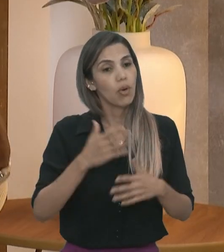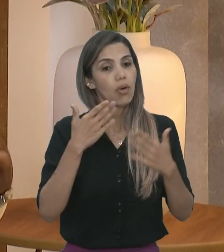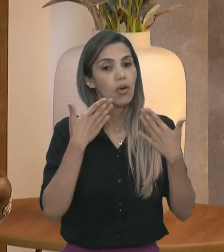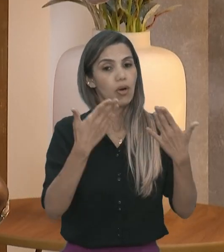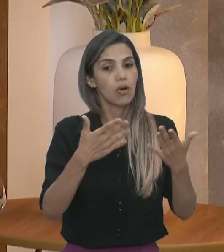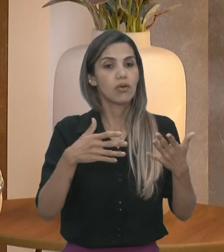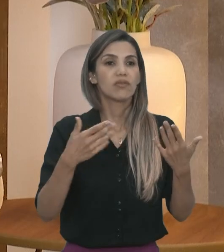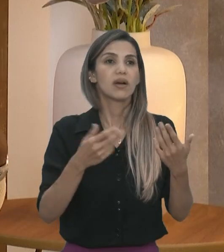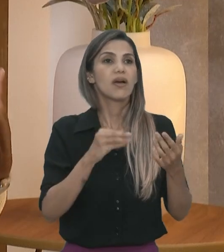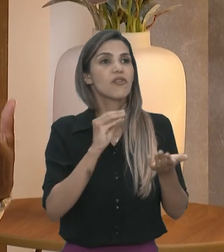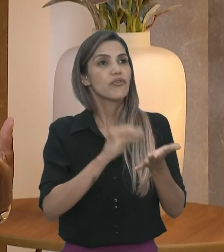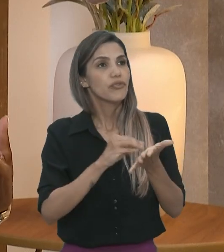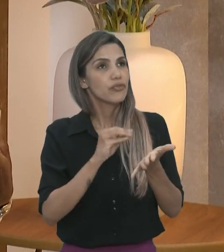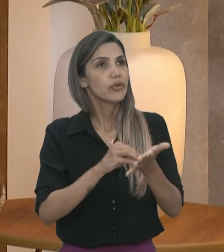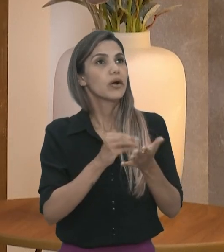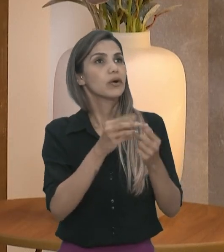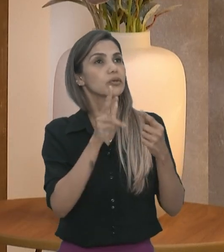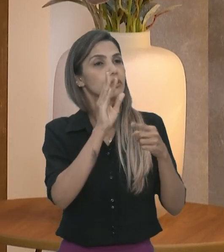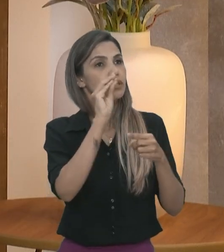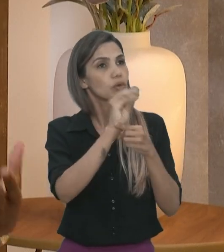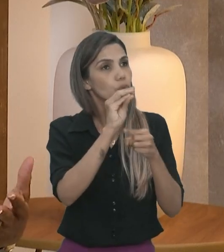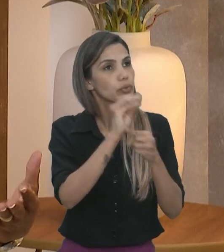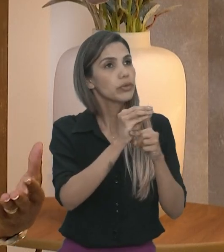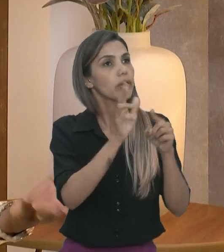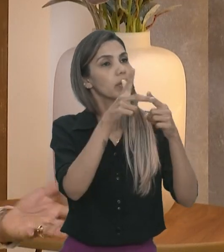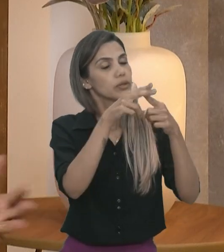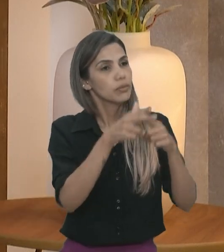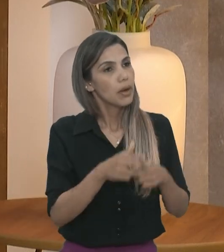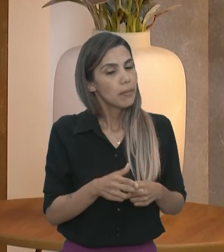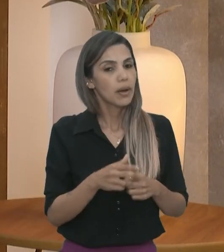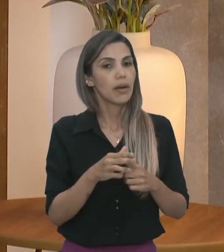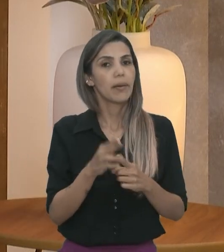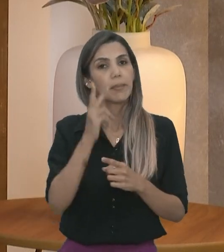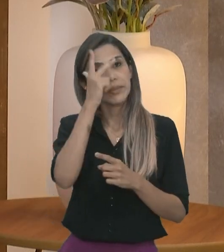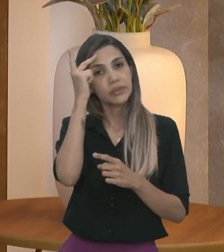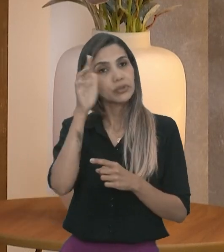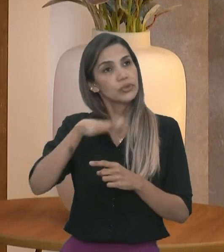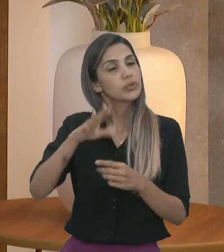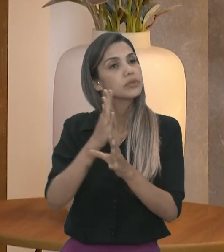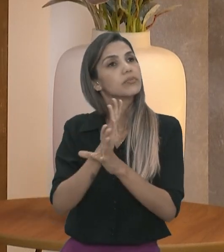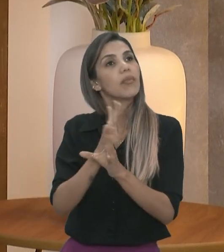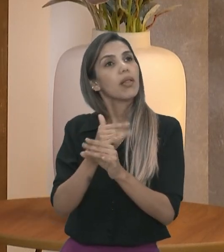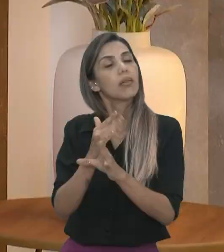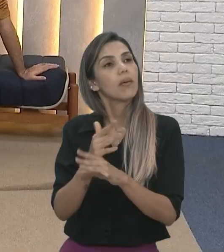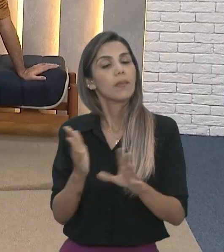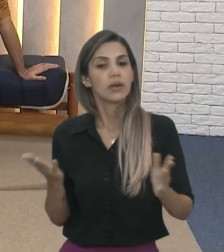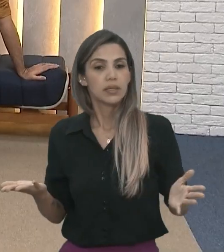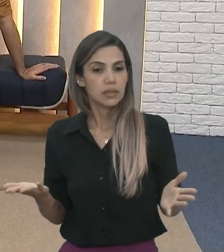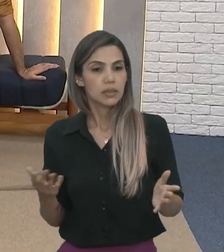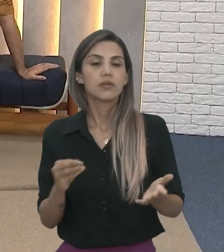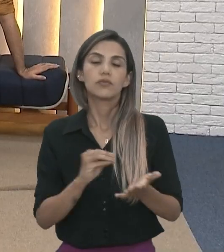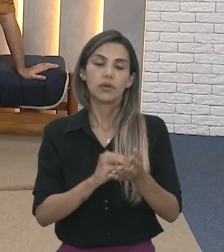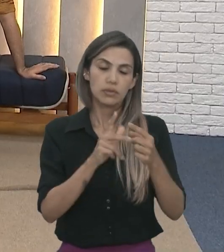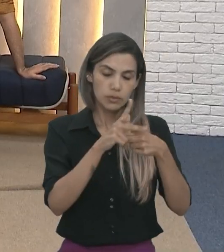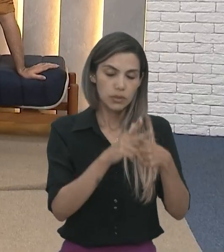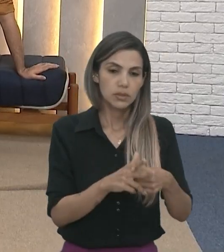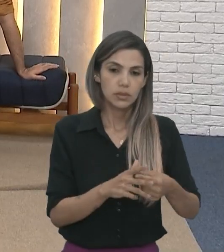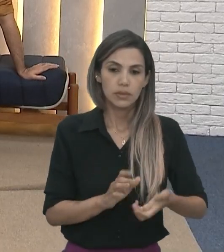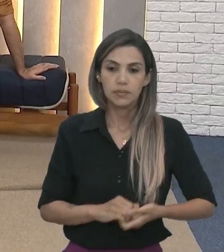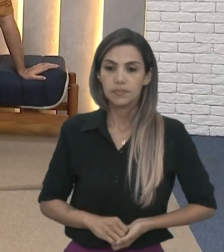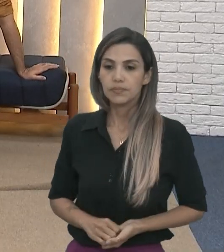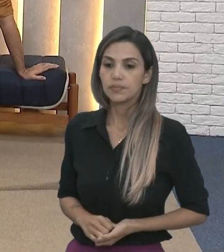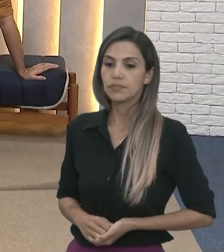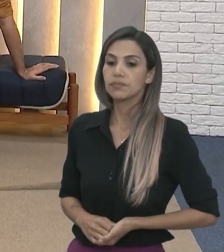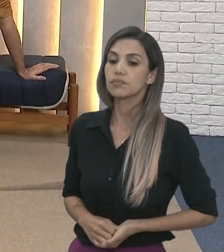a negligência, o abandono e a ausência total de manutenção. Não temos um projeto que, inclusive,